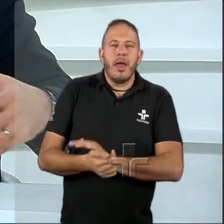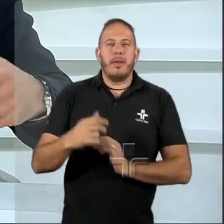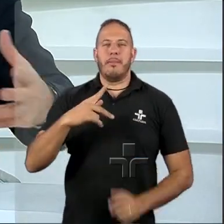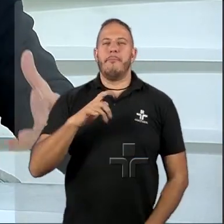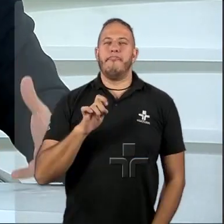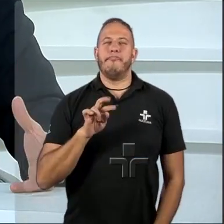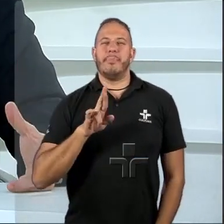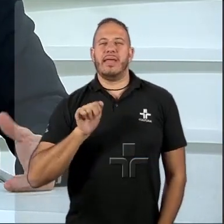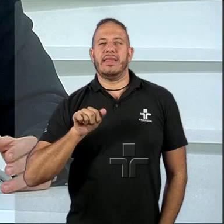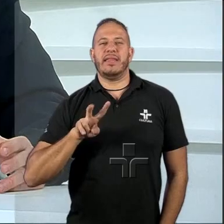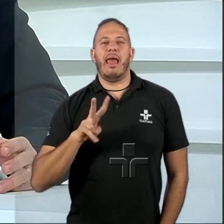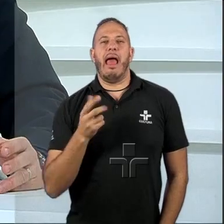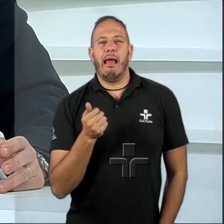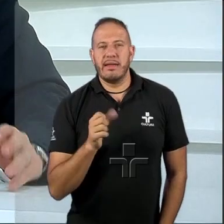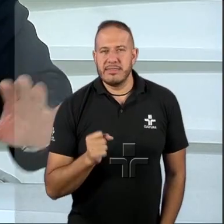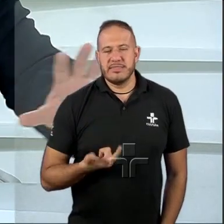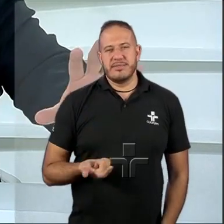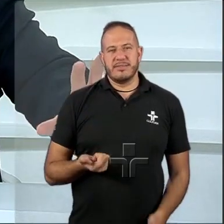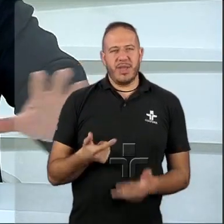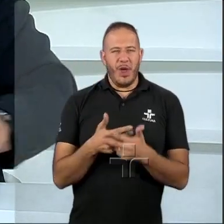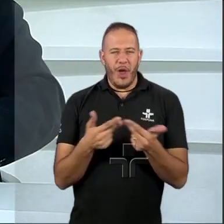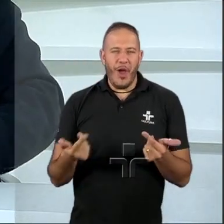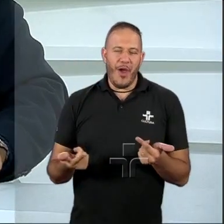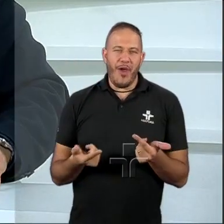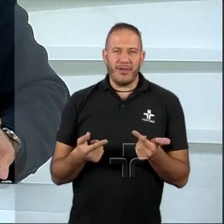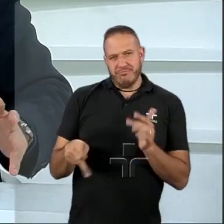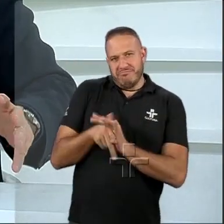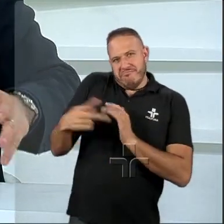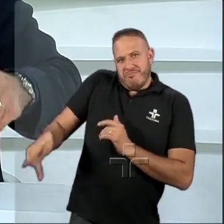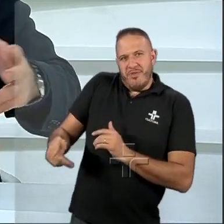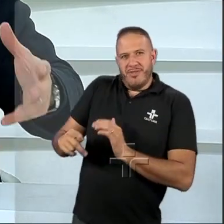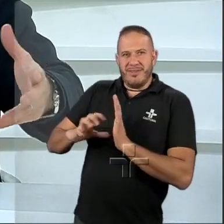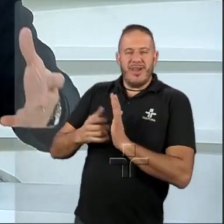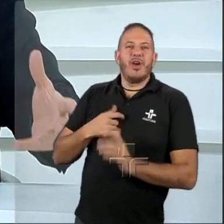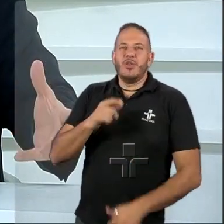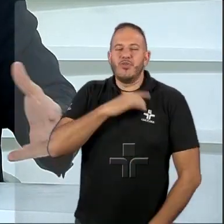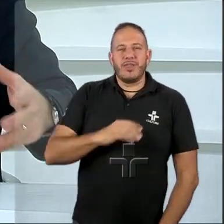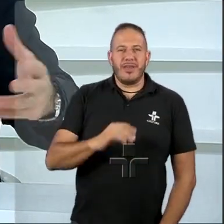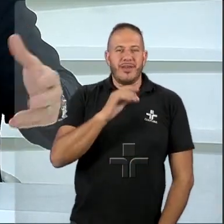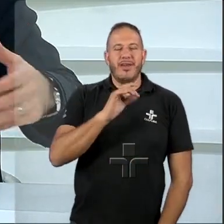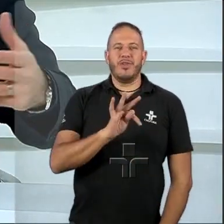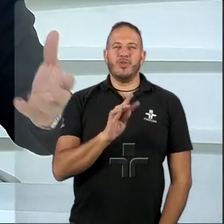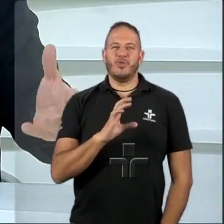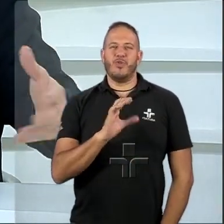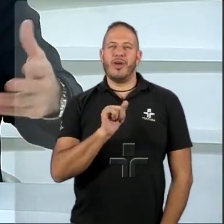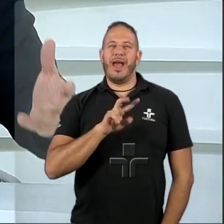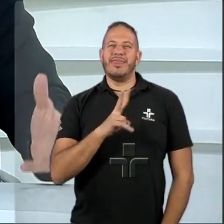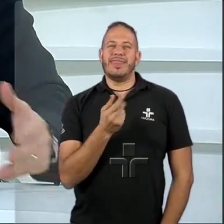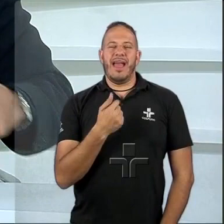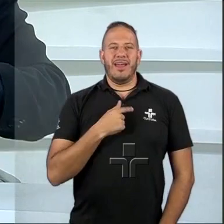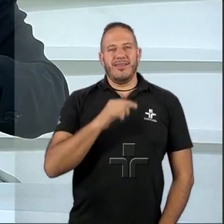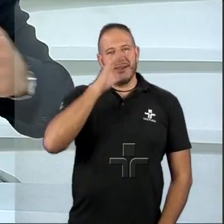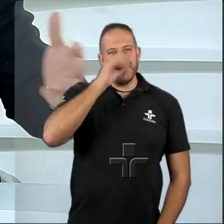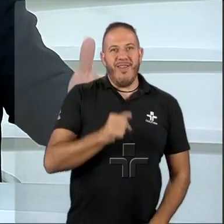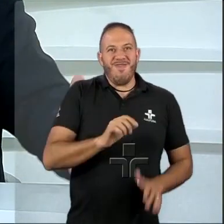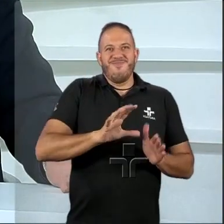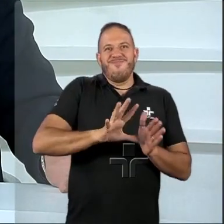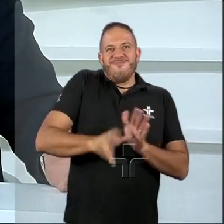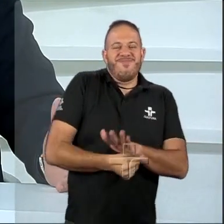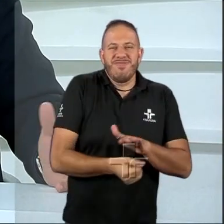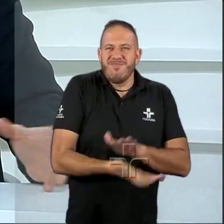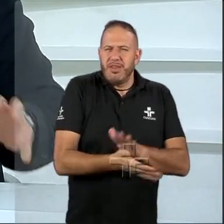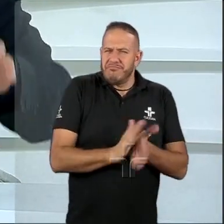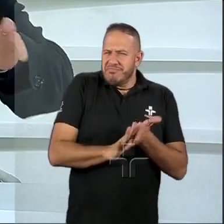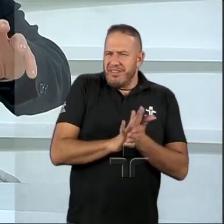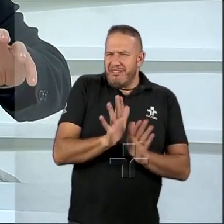petralha, coisas do tipo, né, que vale para os petistas, não tinha tucanalha ou alguma coisa assim, né? Os petistas falavam, mas isso não ganhou corpo